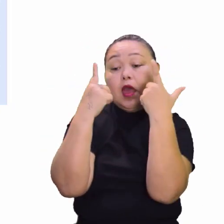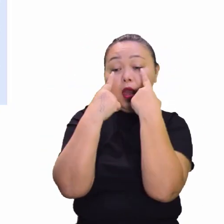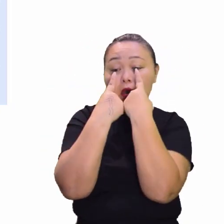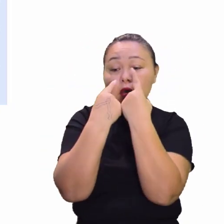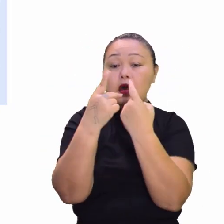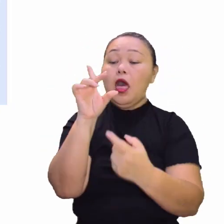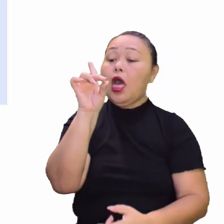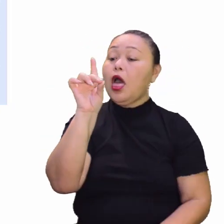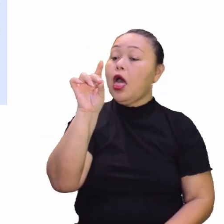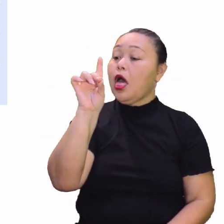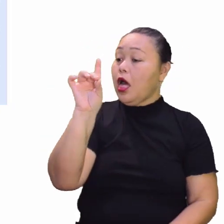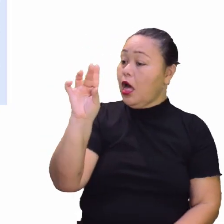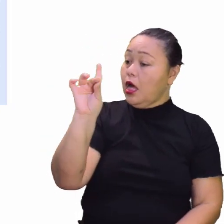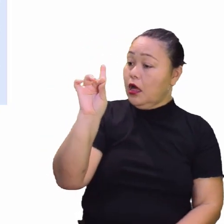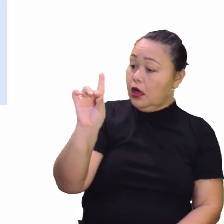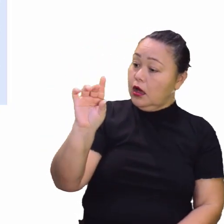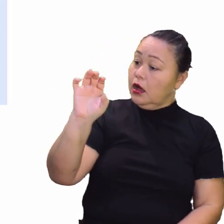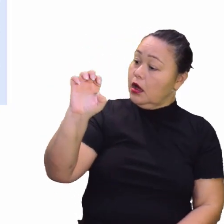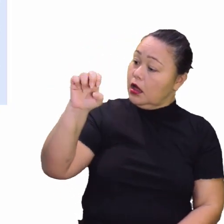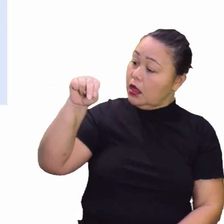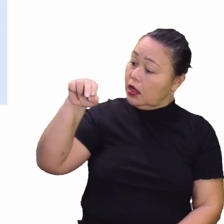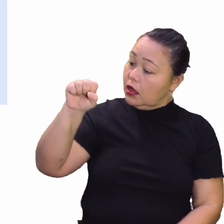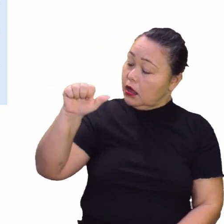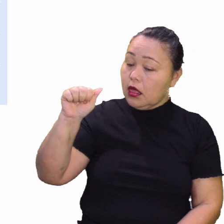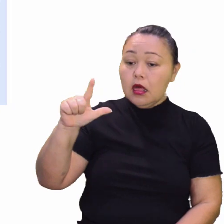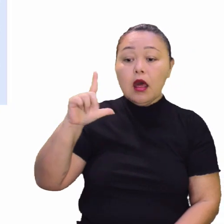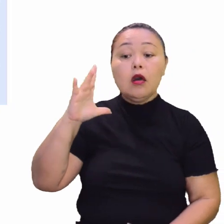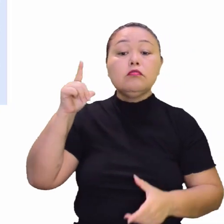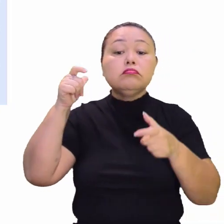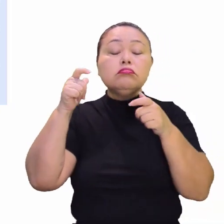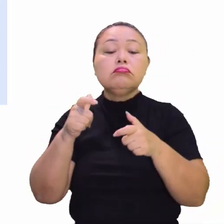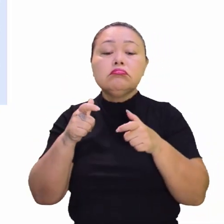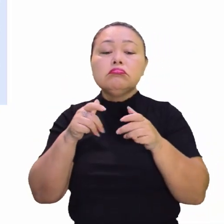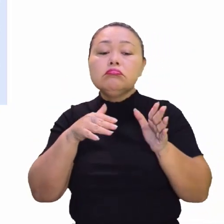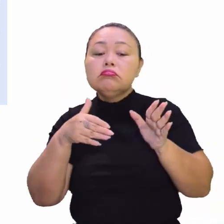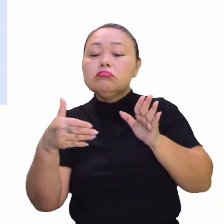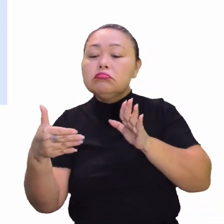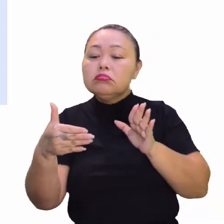ombrófila densa é que essa vegetação ela está localizada numa